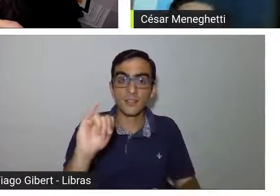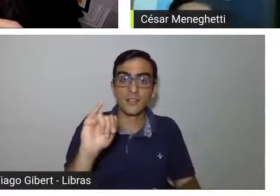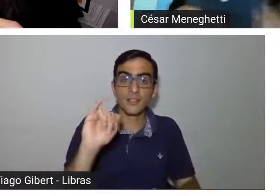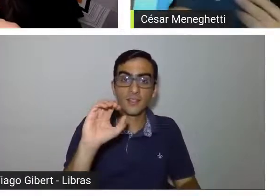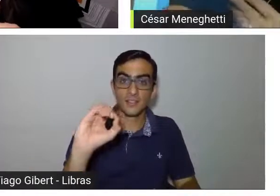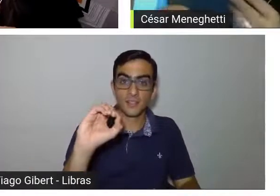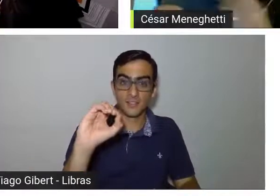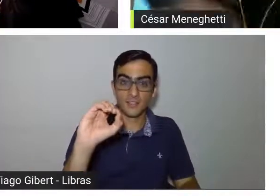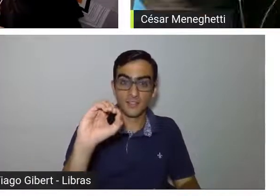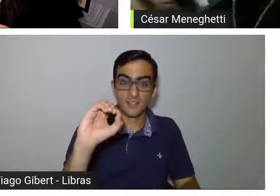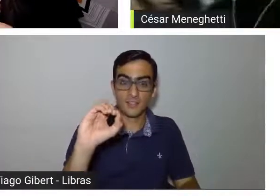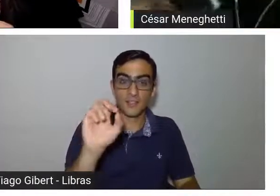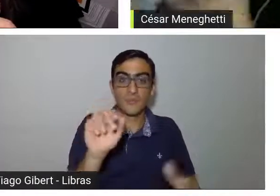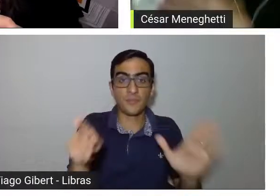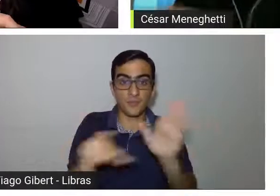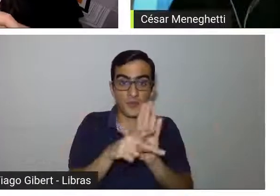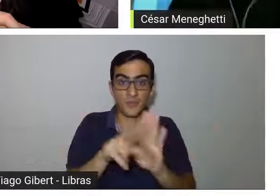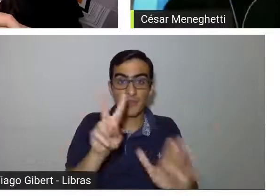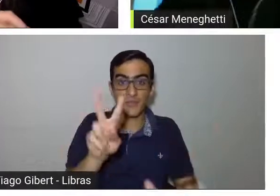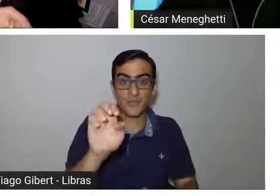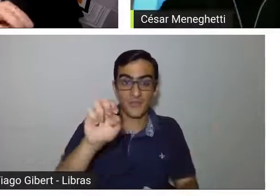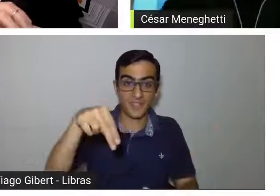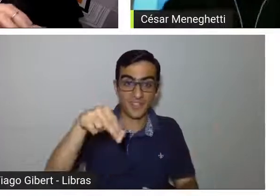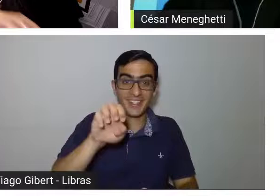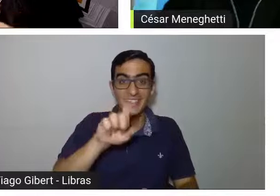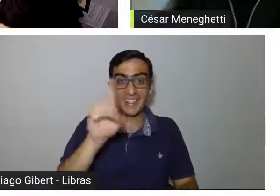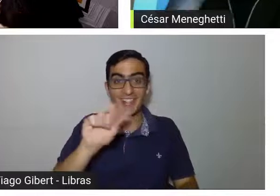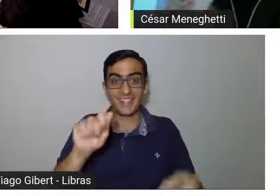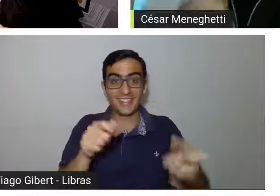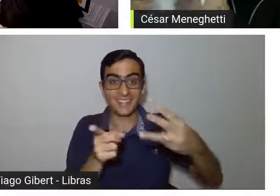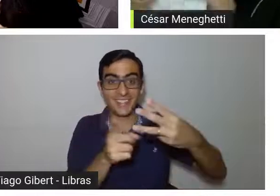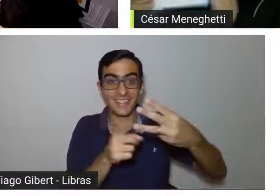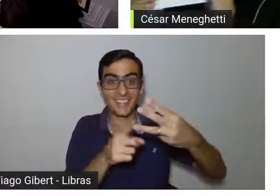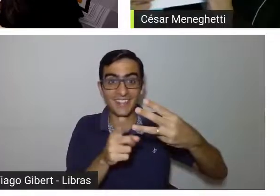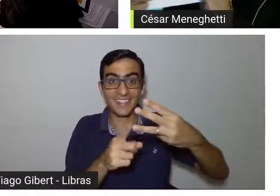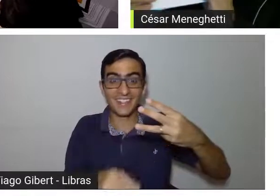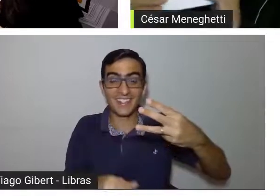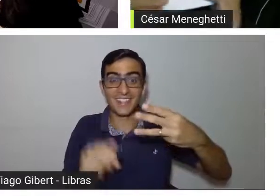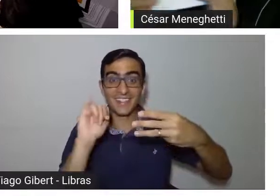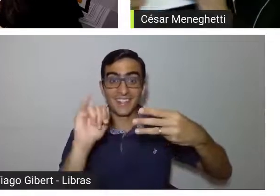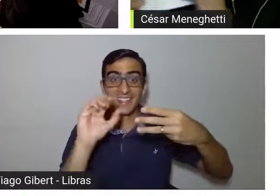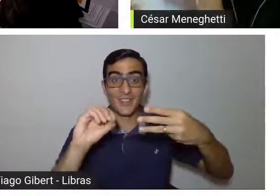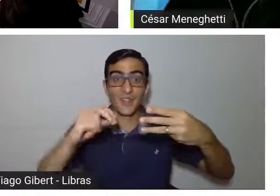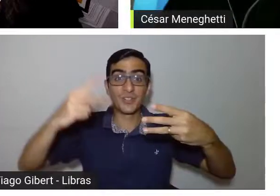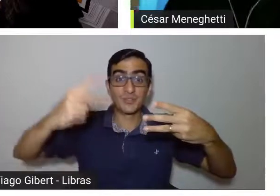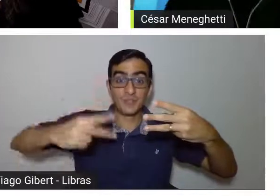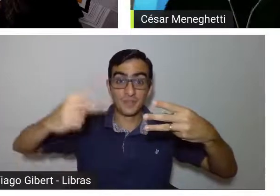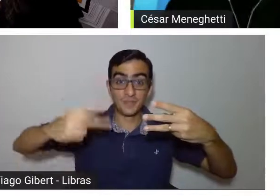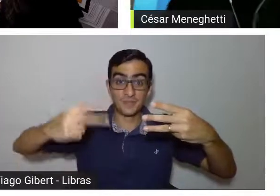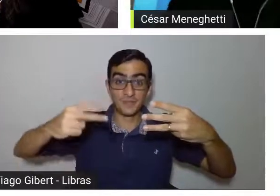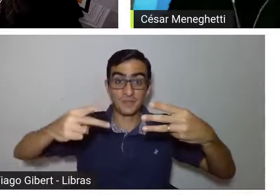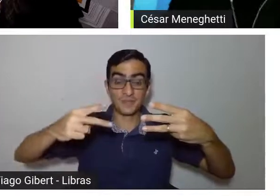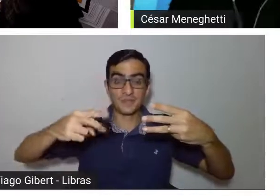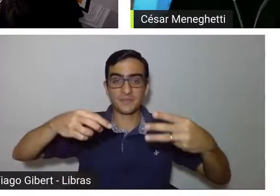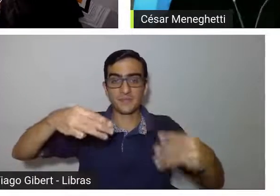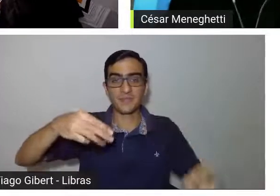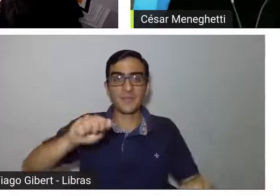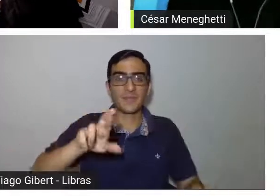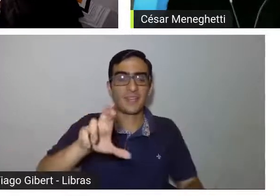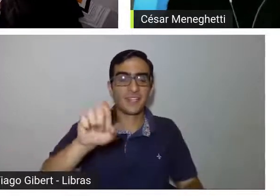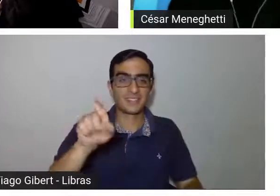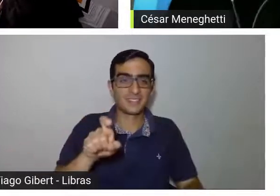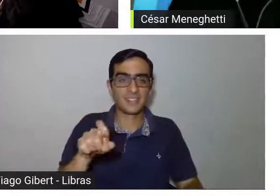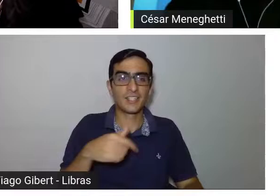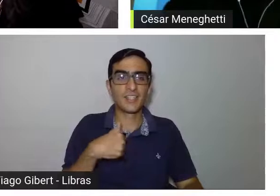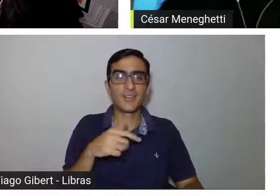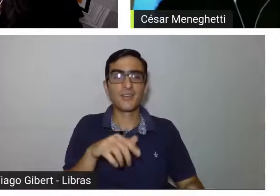Ionaltro lá de Veneza. E esse é o do Maxi, Ionaltro, parte 2 do Maxi. Oba, eu vou te passar